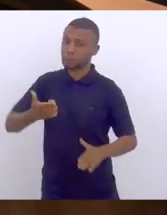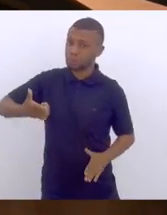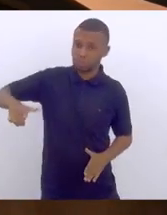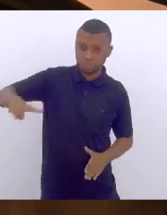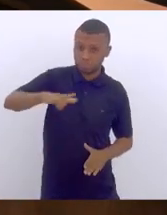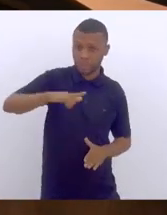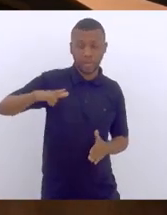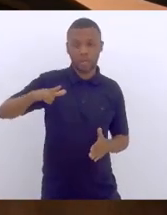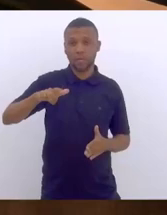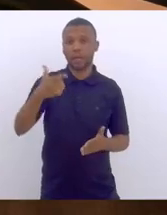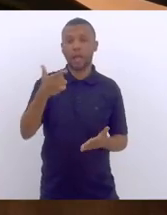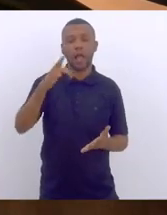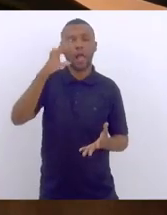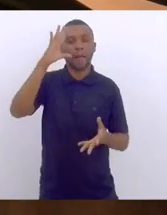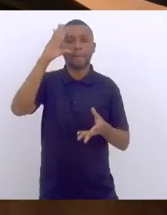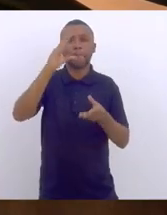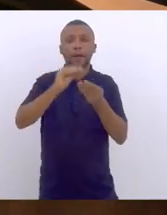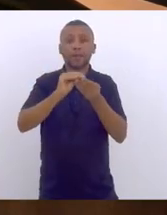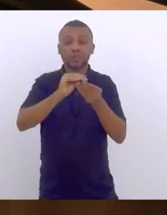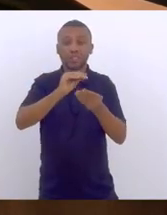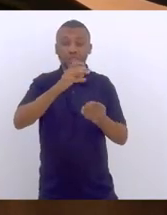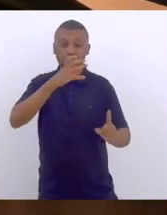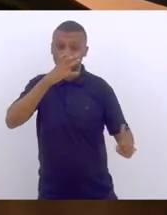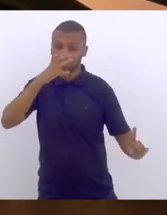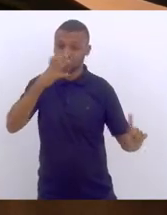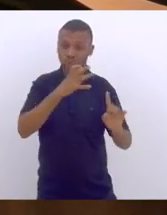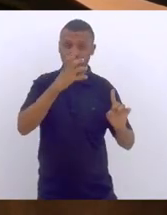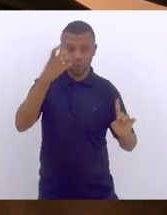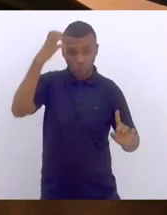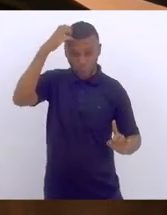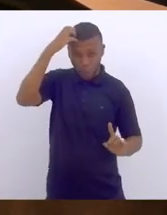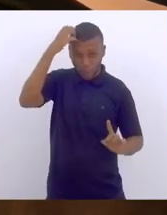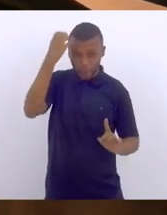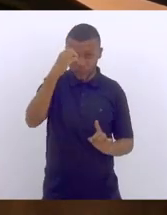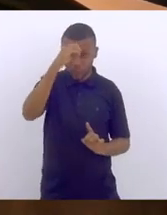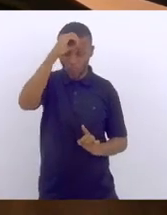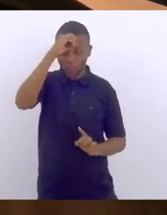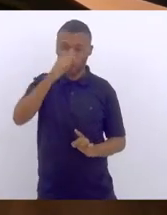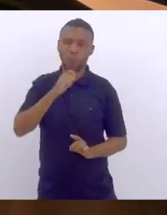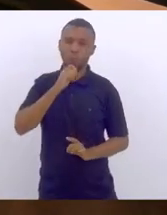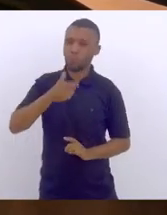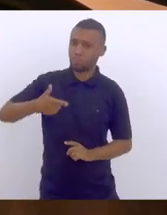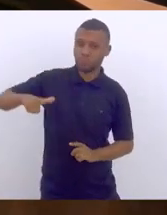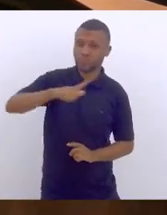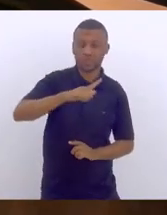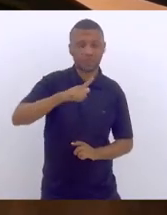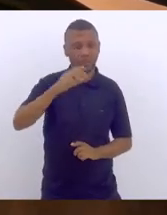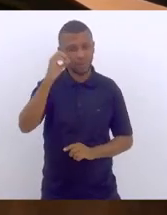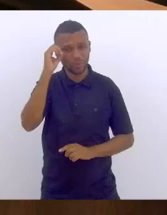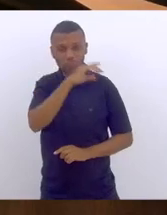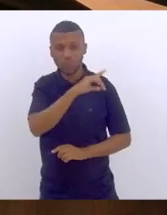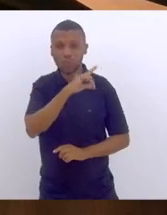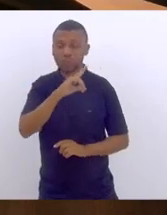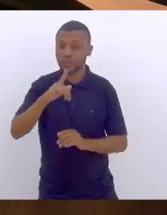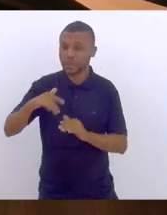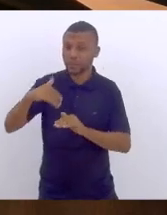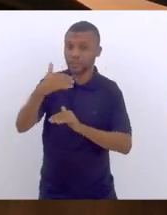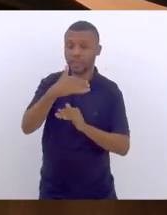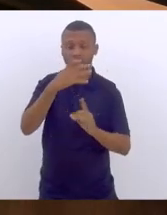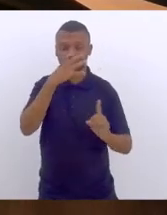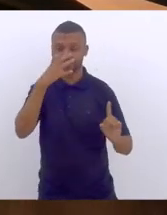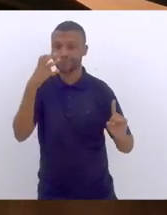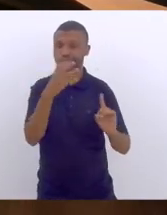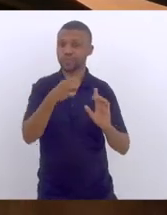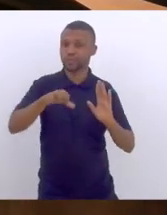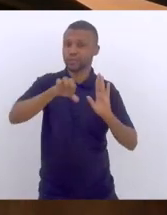presunção de culpa e não de inocência. É um absurdo o processo de criminalização das torcidas organizadas, esse é o primeiro ponto a